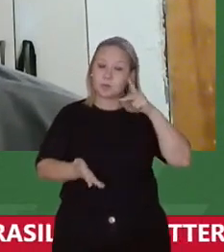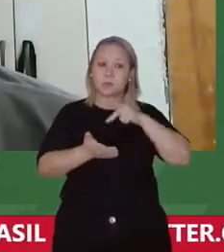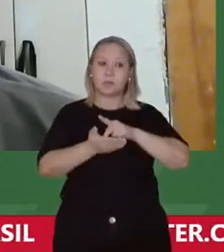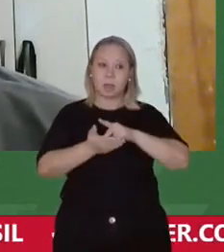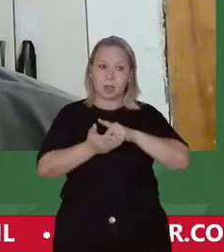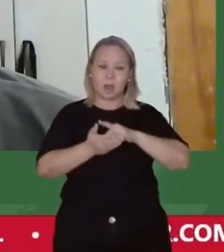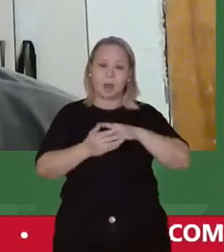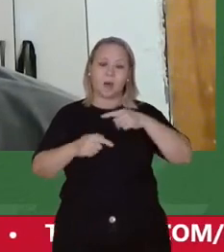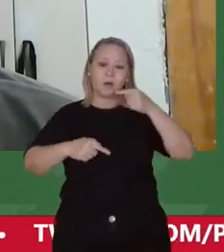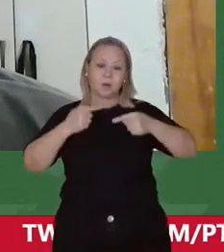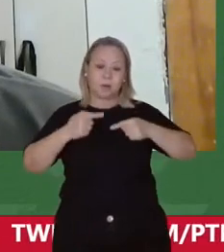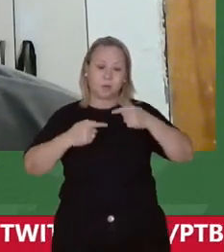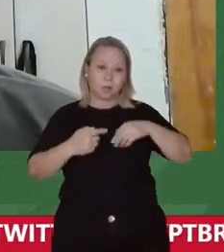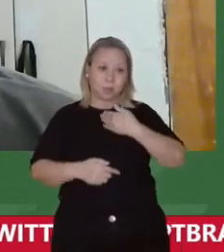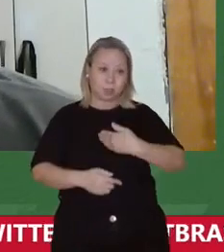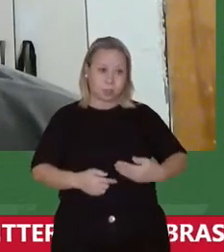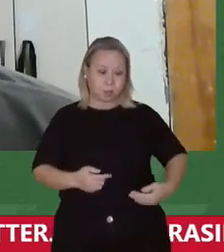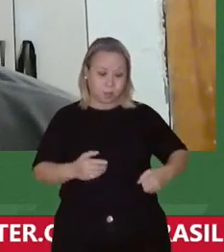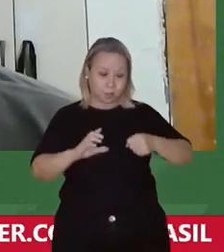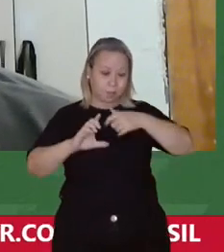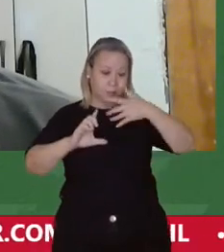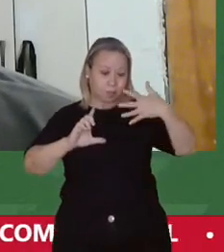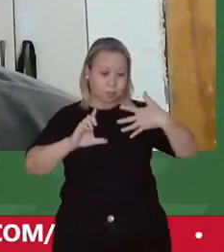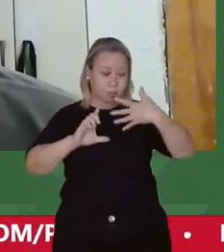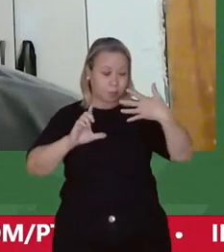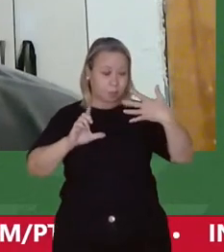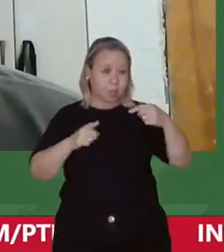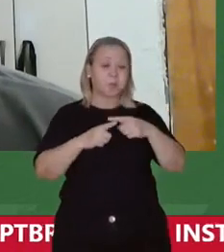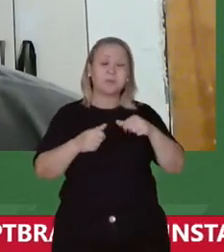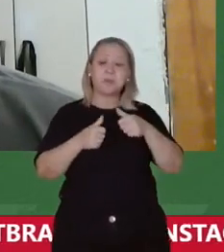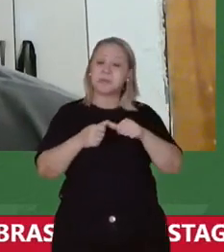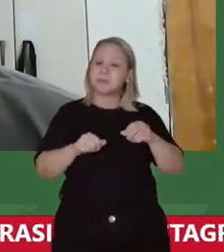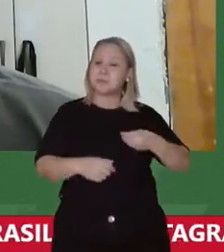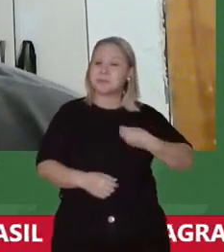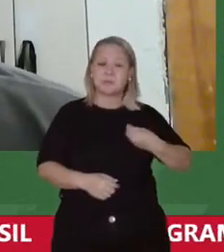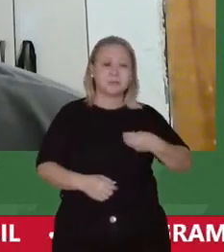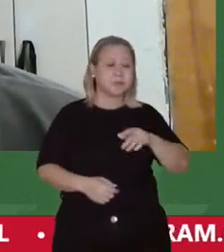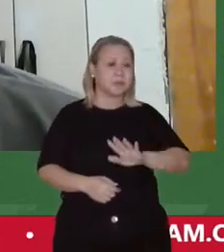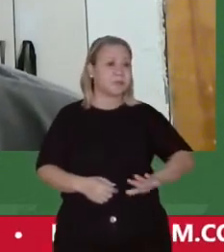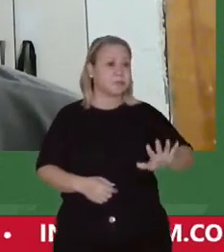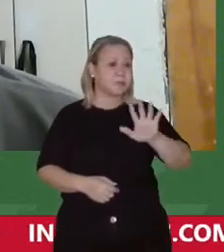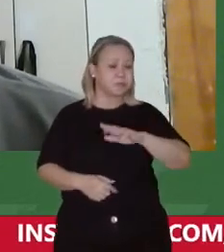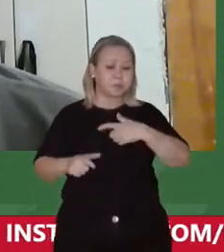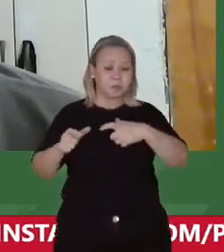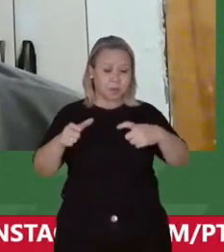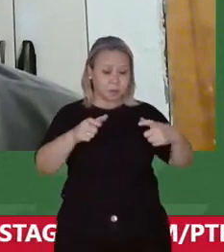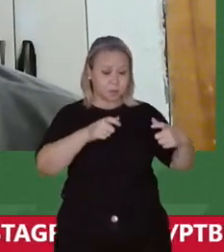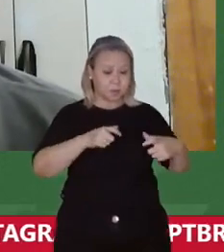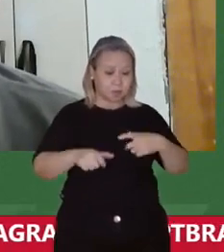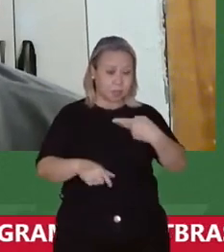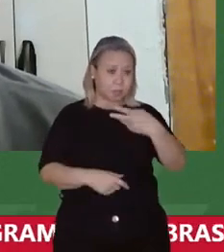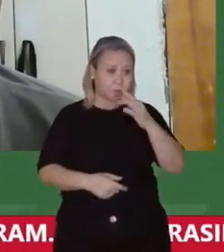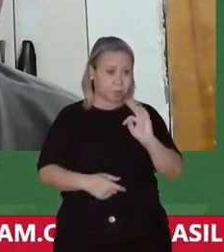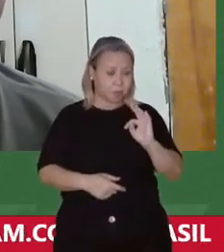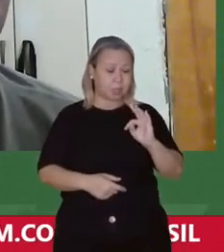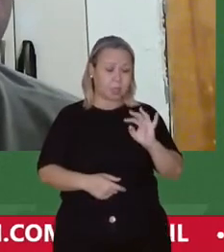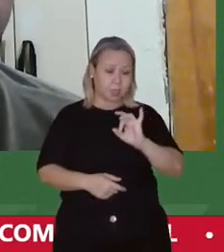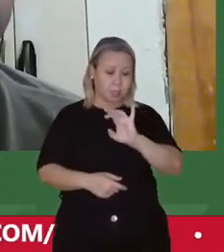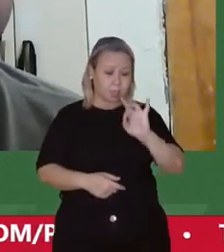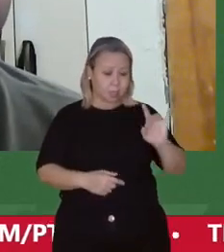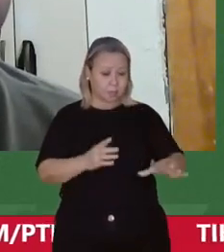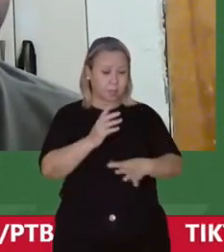fato, muda a vida das pessoas, porque nós estamos em todos os espaços, né? E o PT, cada vez mais, garante que